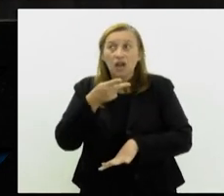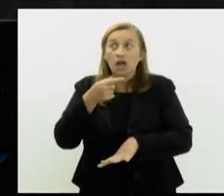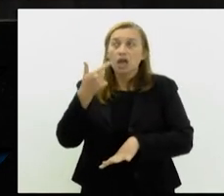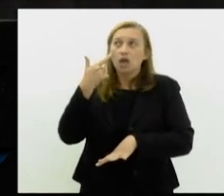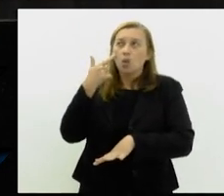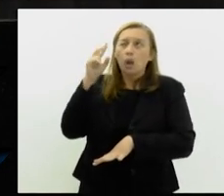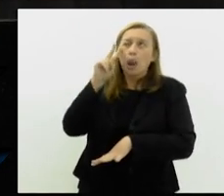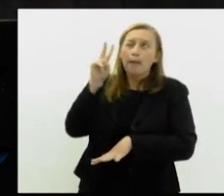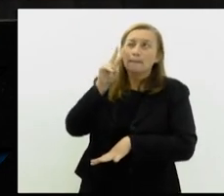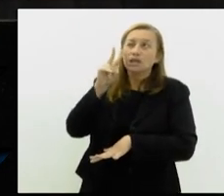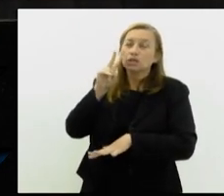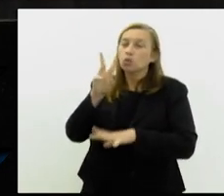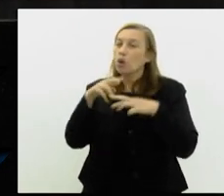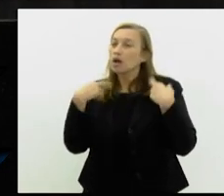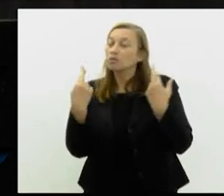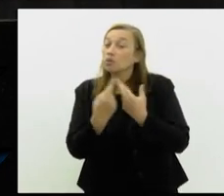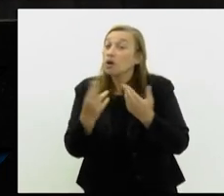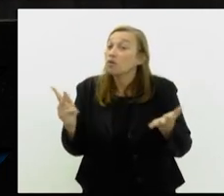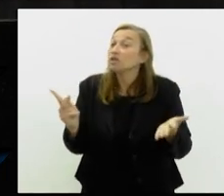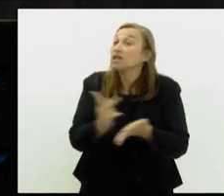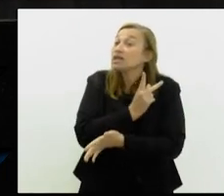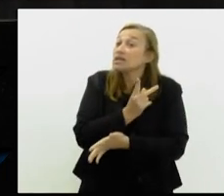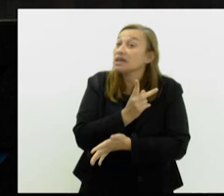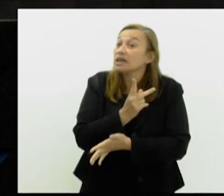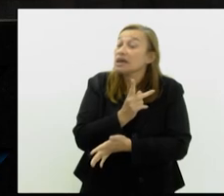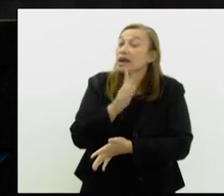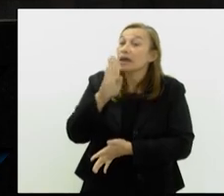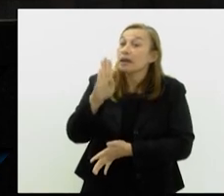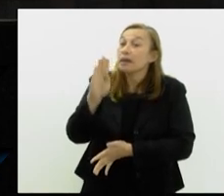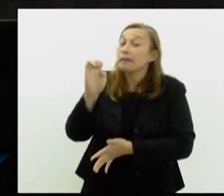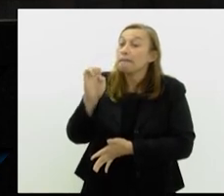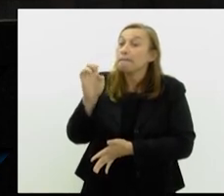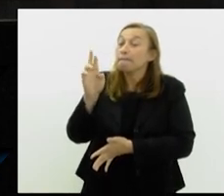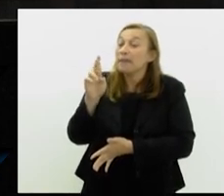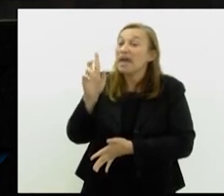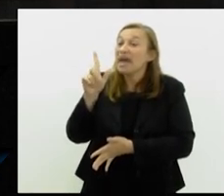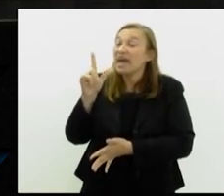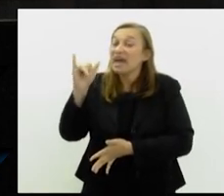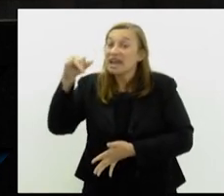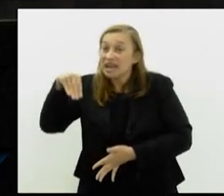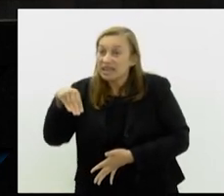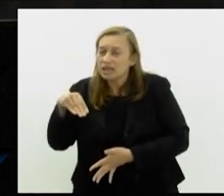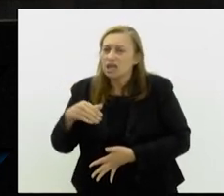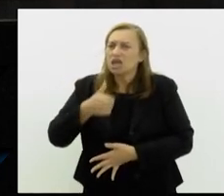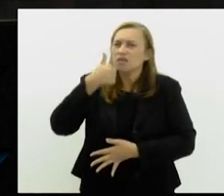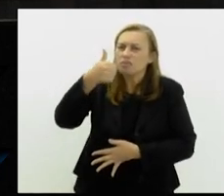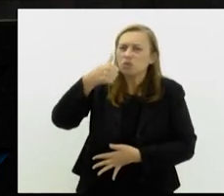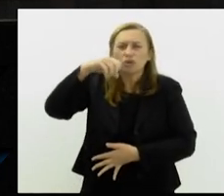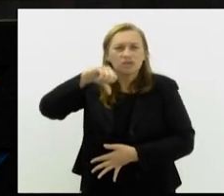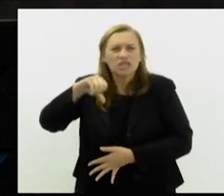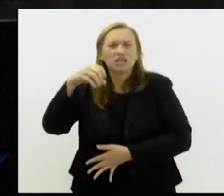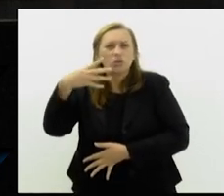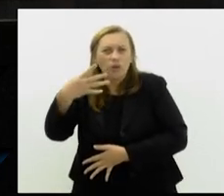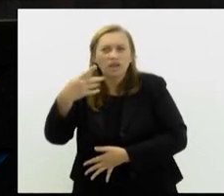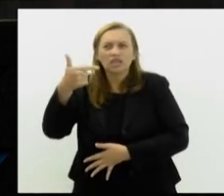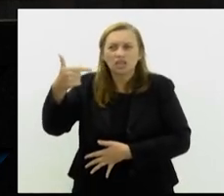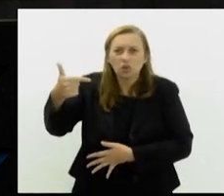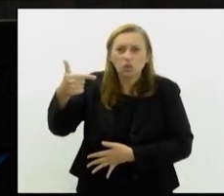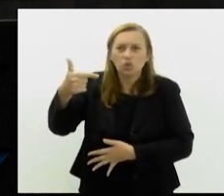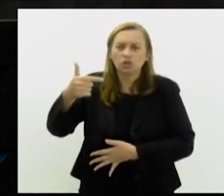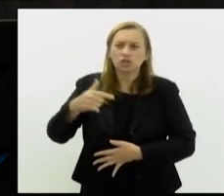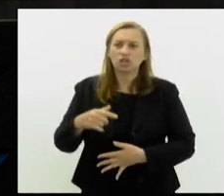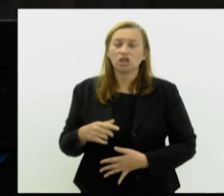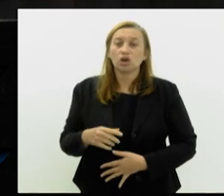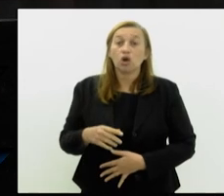aconteceu em van em Berlim em 1942 quando o autocom